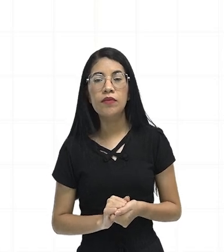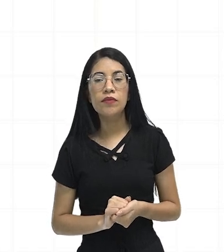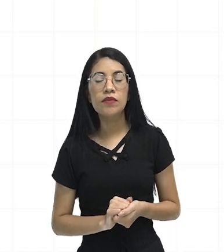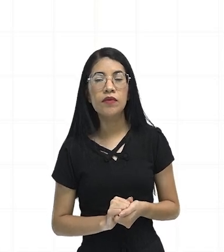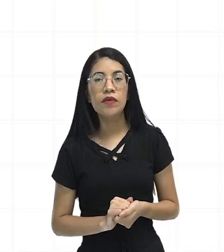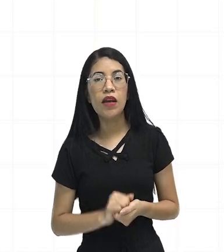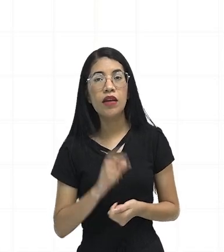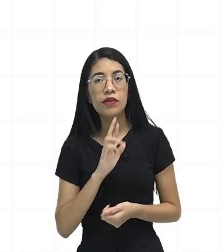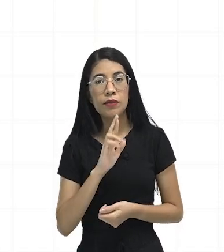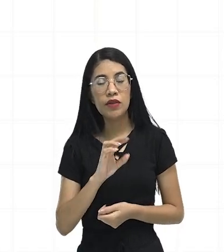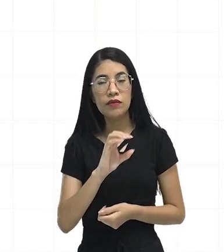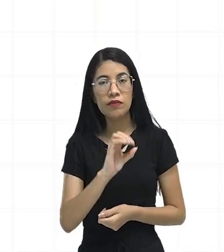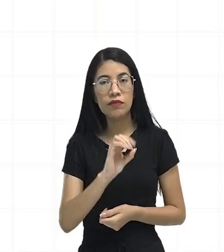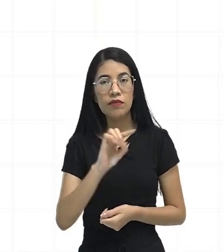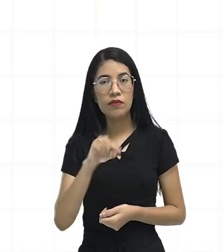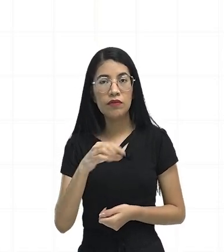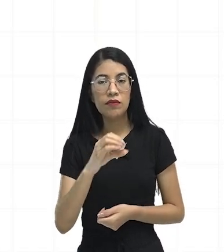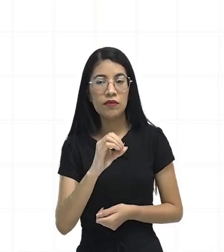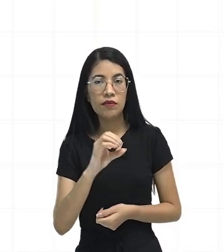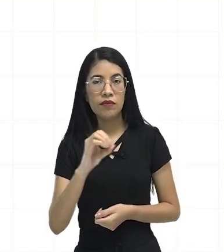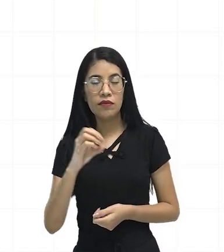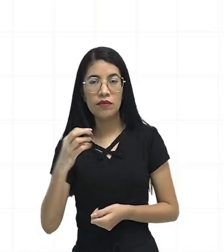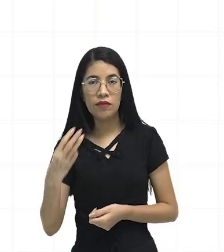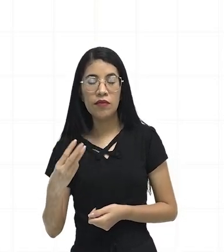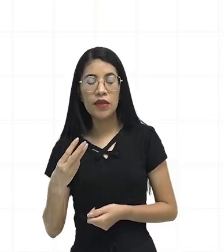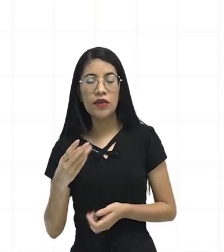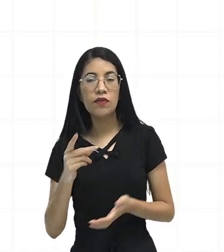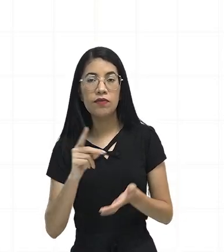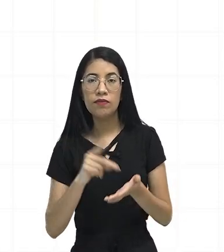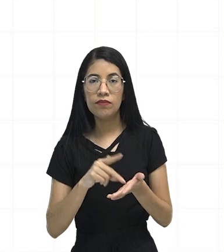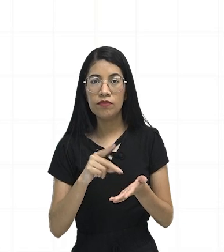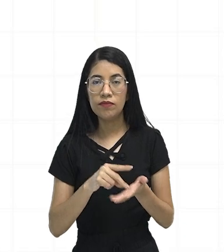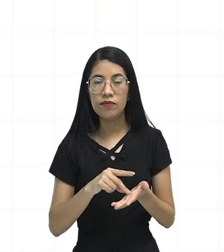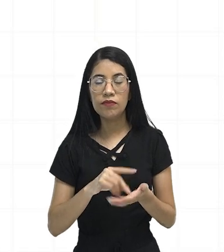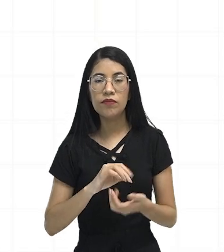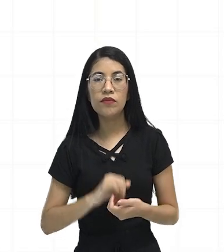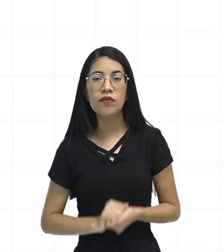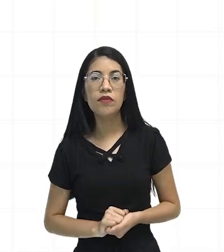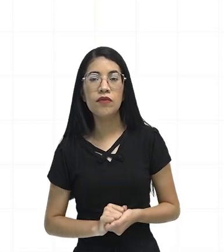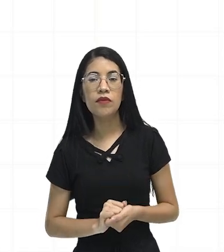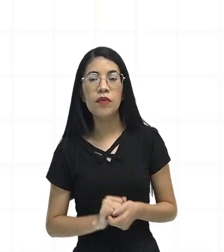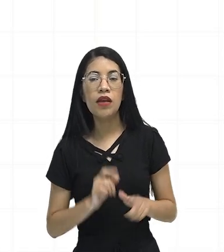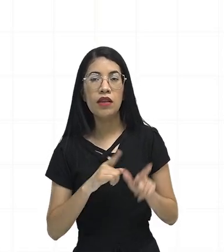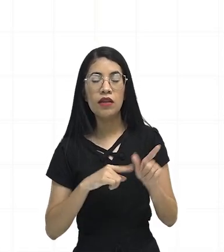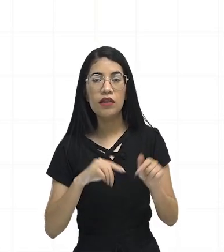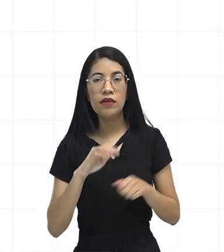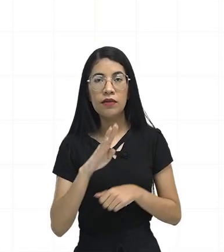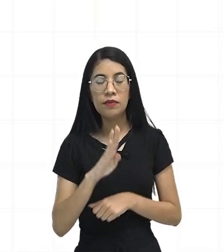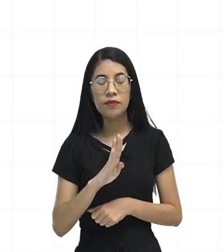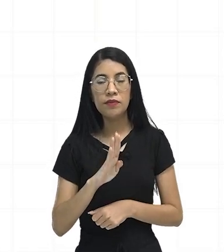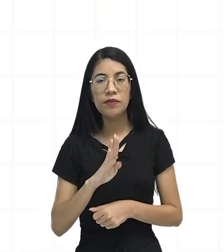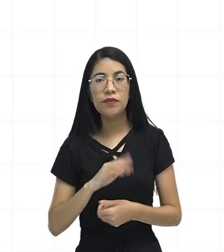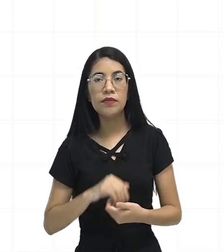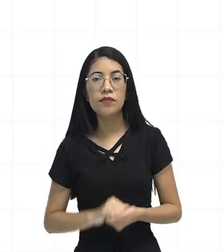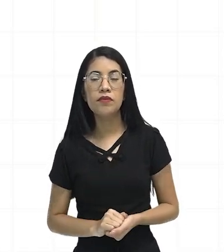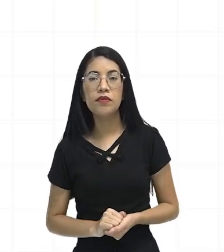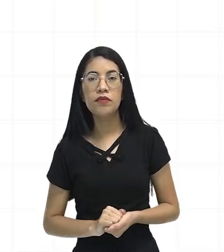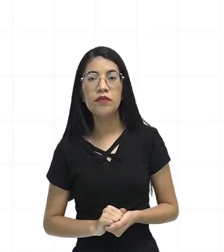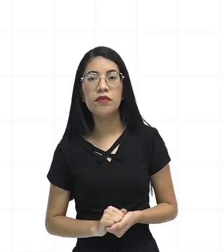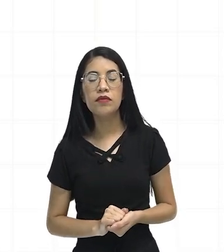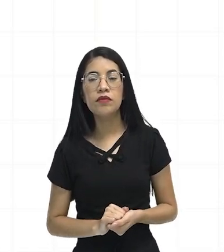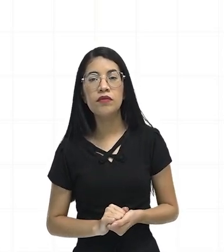restar 0,003. Então aqui é verdade. Essa outra divisão aqui, de fato,